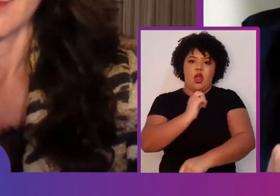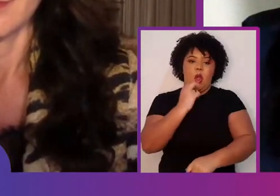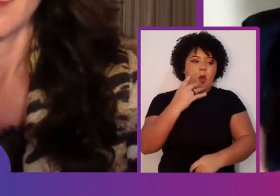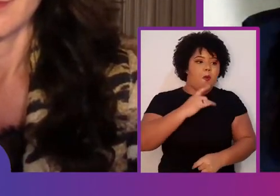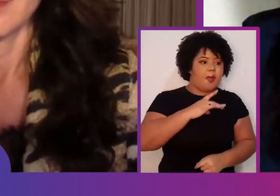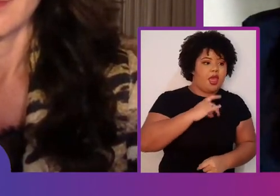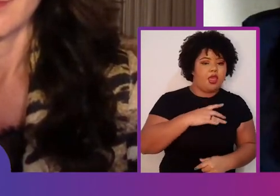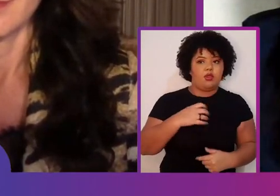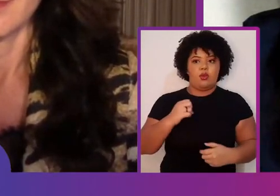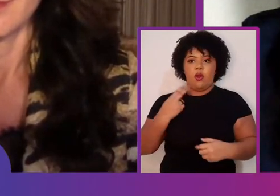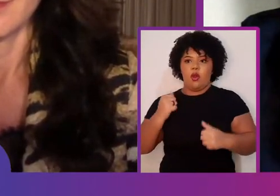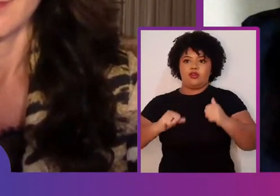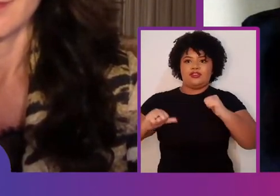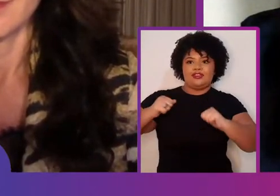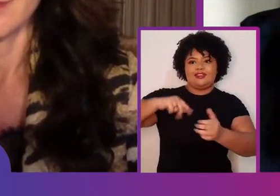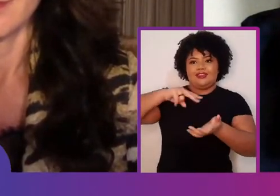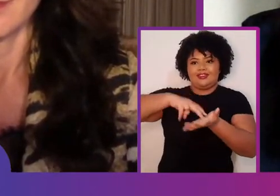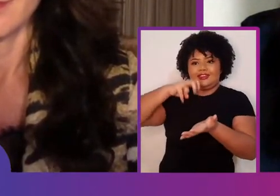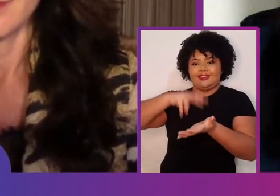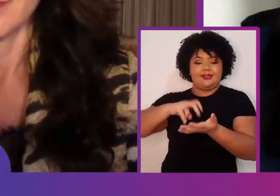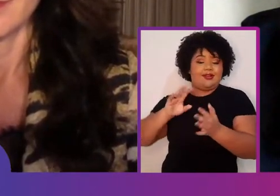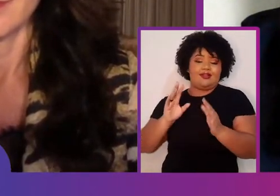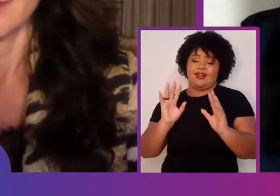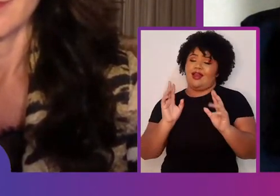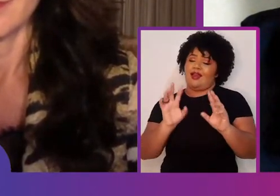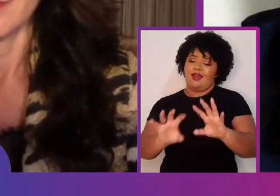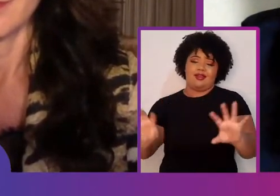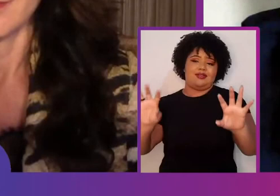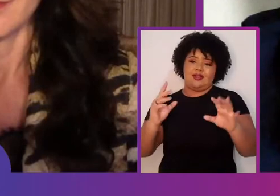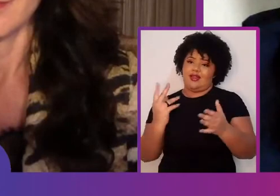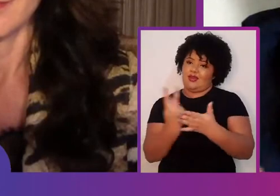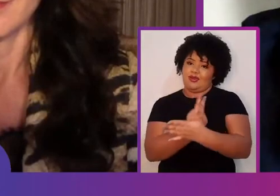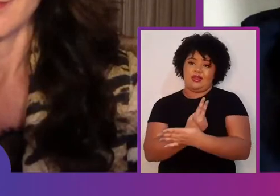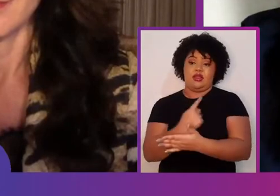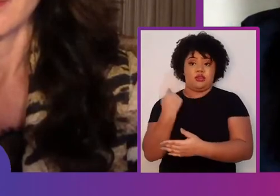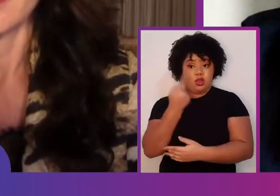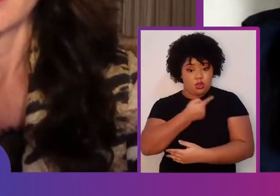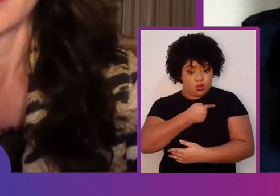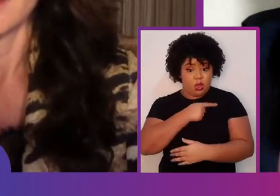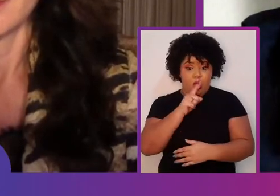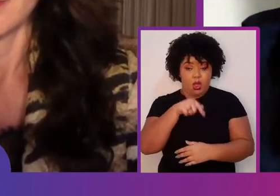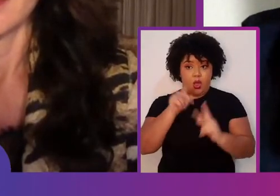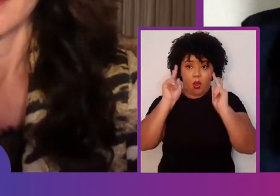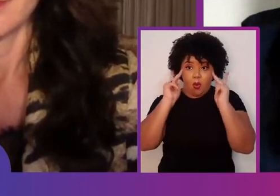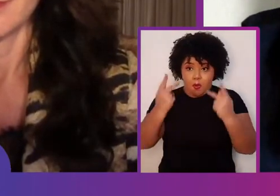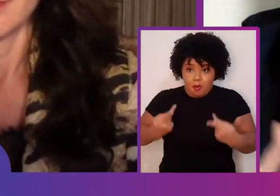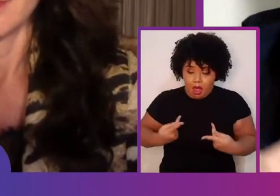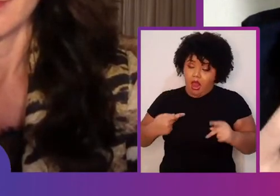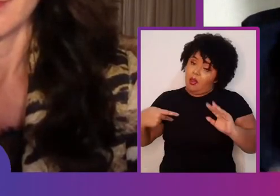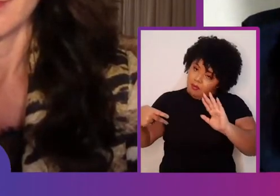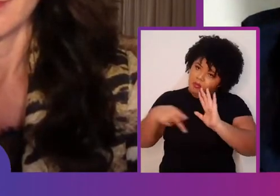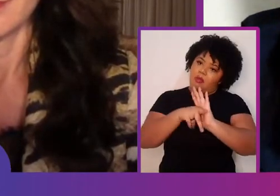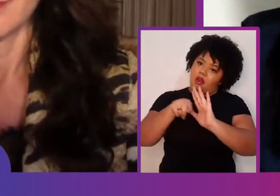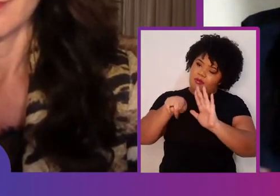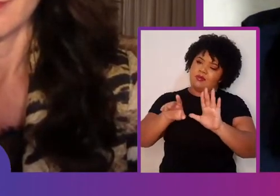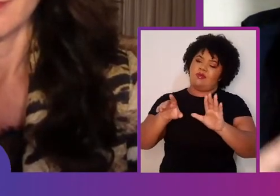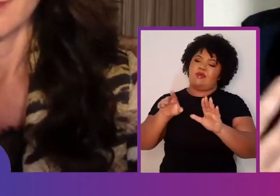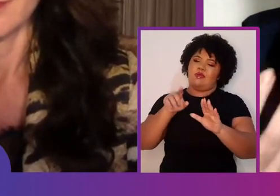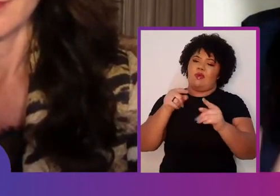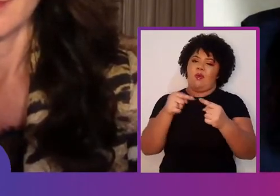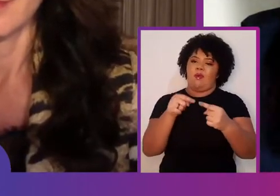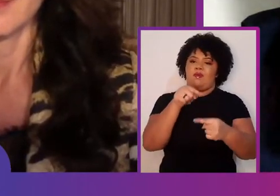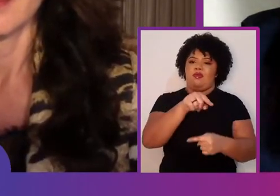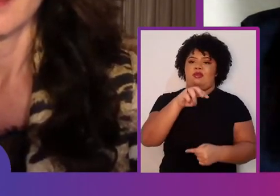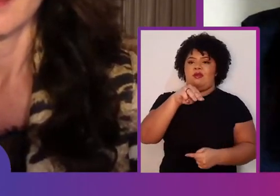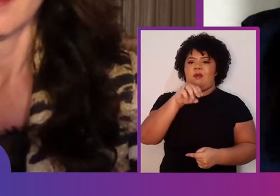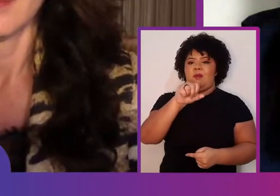vai estar acontecendo. E nós somos desse tipo, nós somos do tipo mamíferos que são inquietos, que não param, com um agravante: